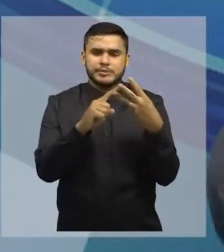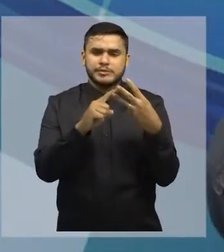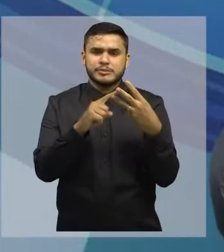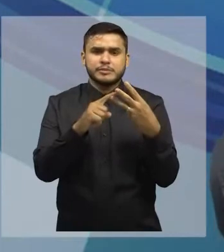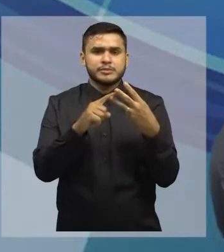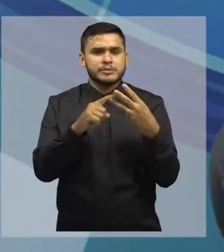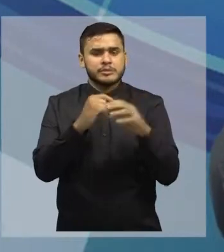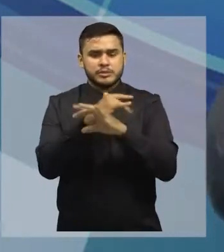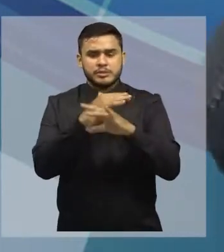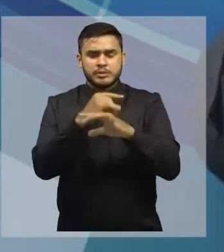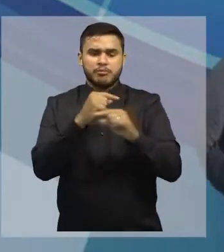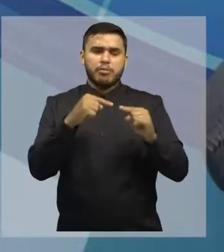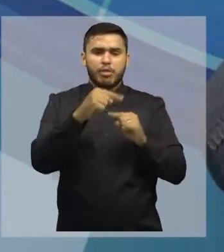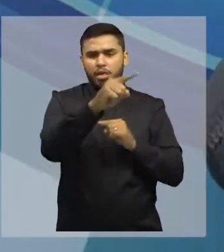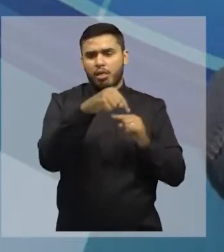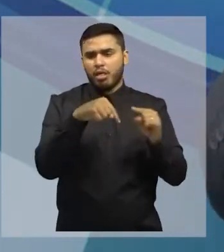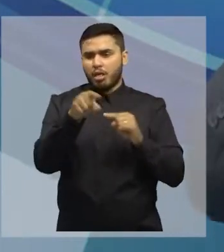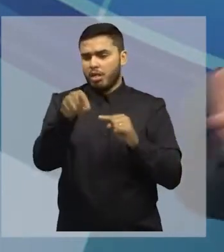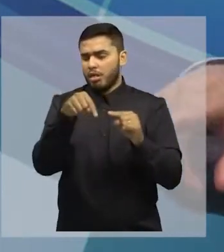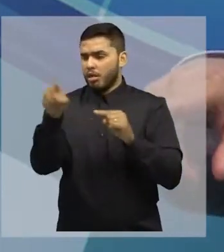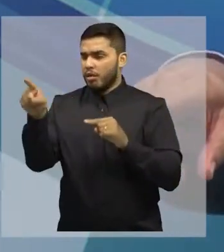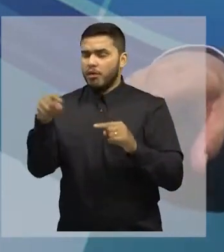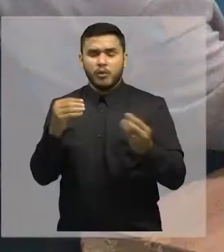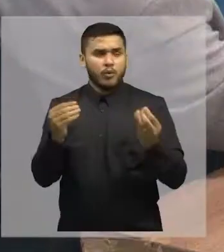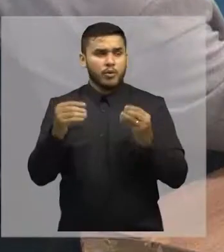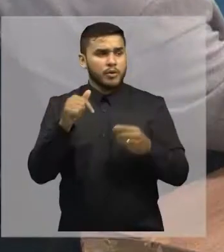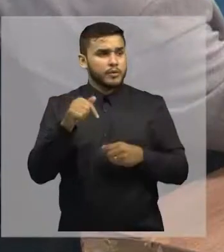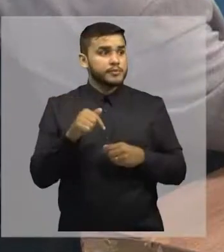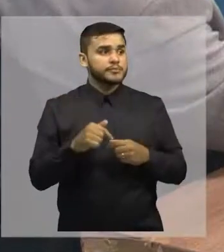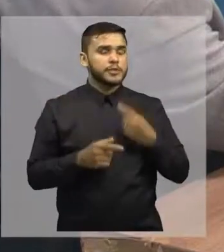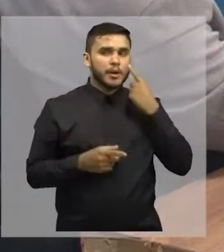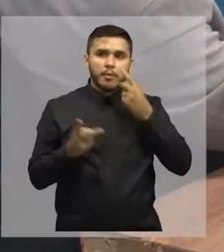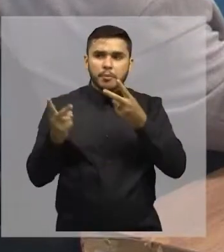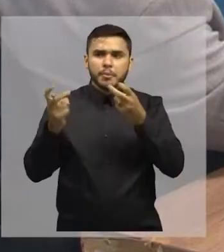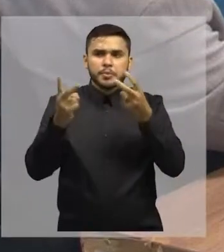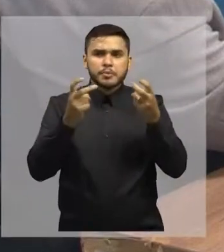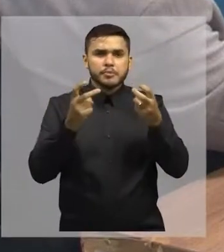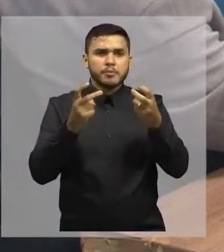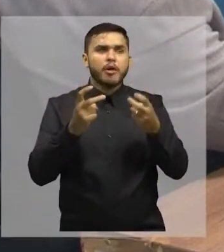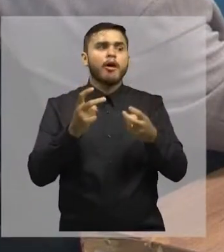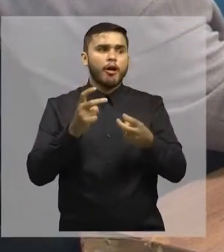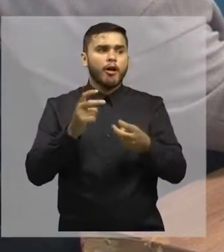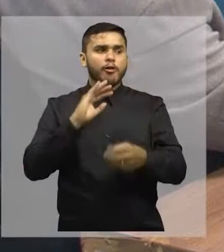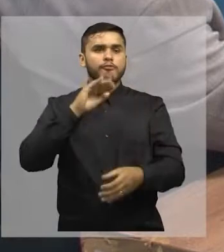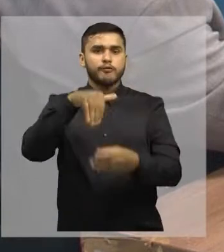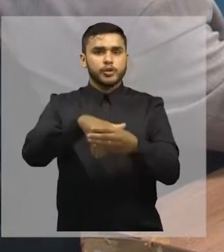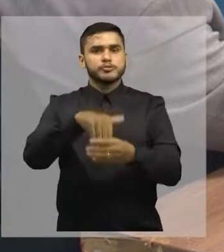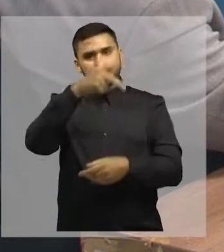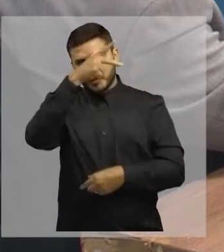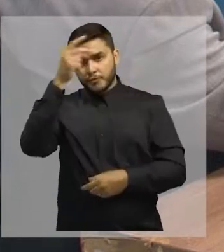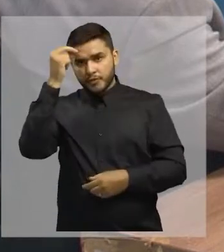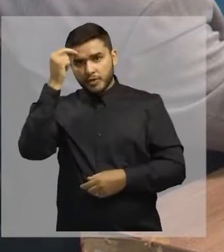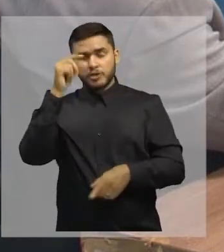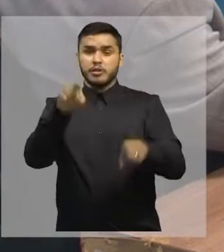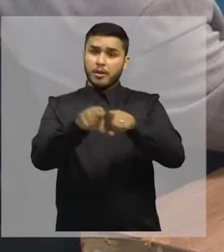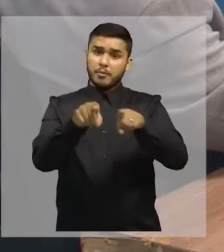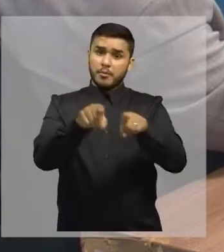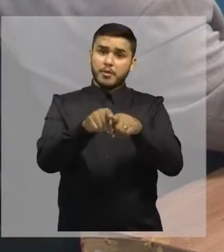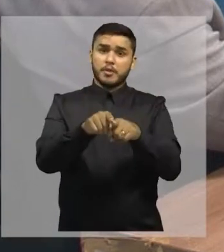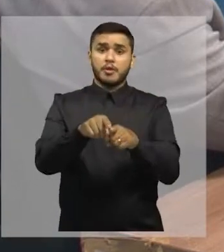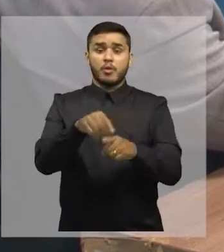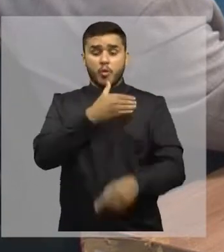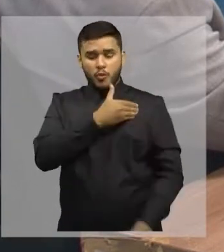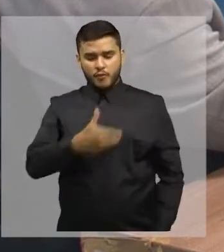enorme na decisão do eleitor. E aí não é só para a eleição do vereador e do prefeito, é do governador, é do presidente. Os problemas eles